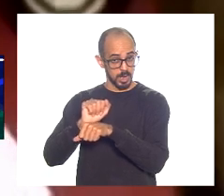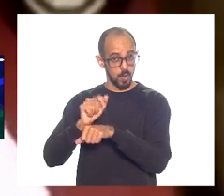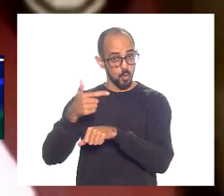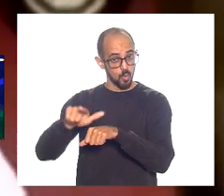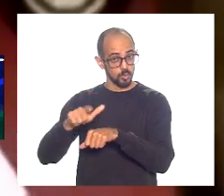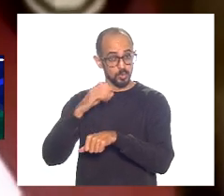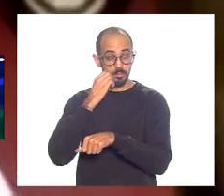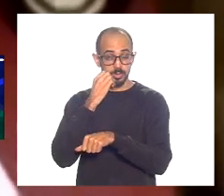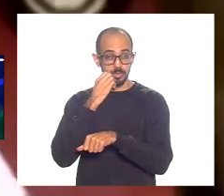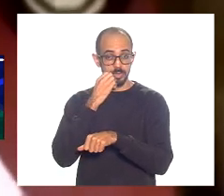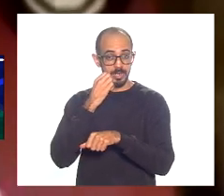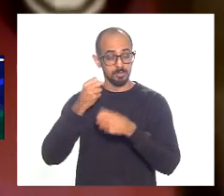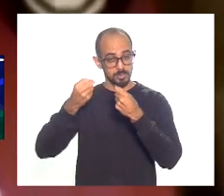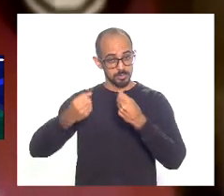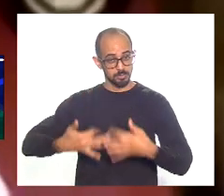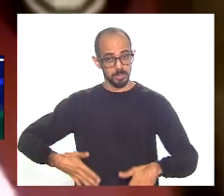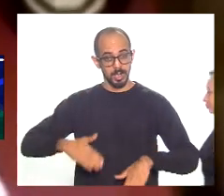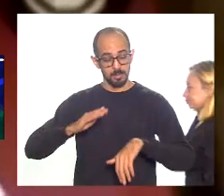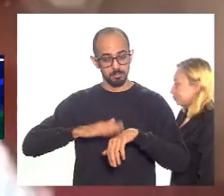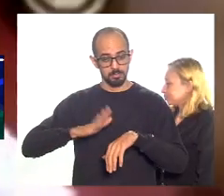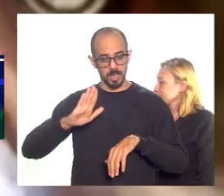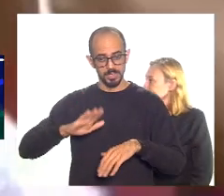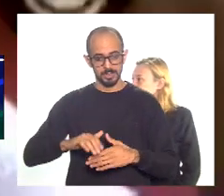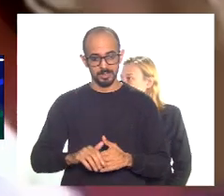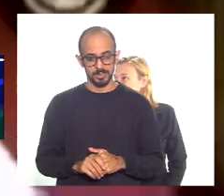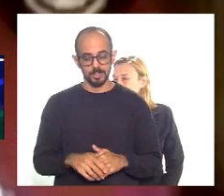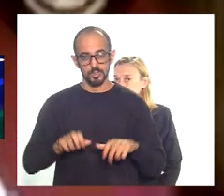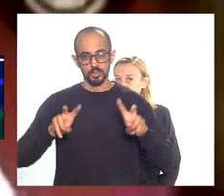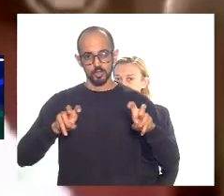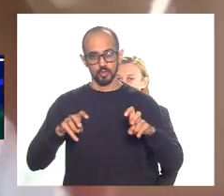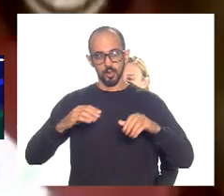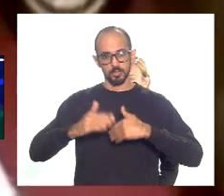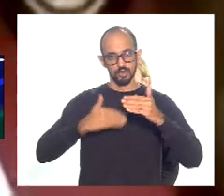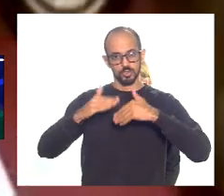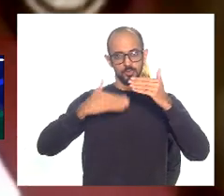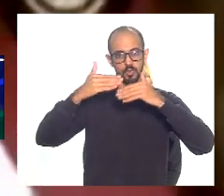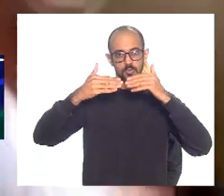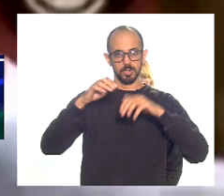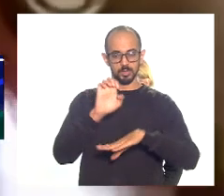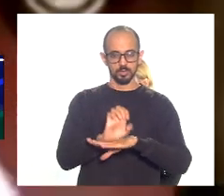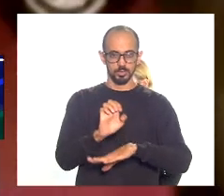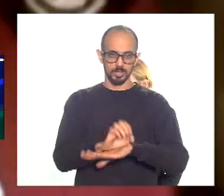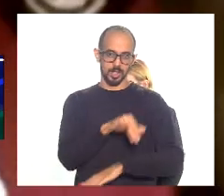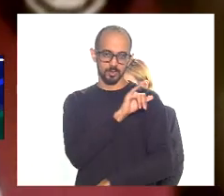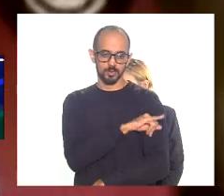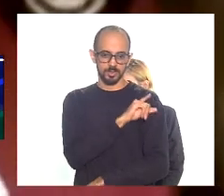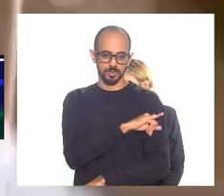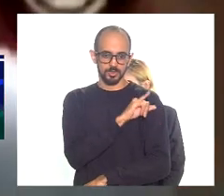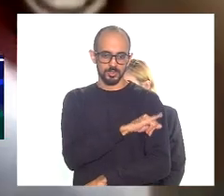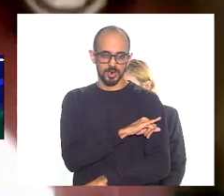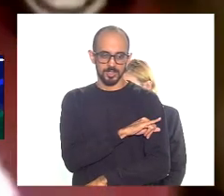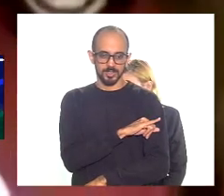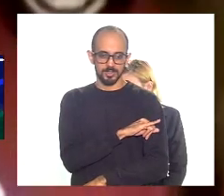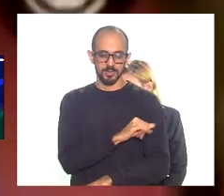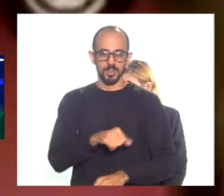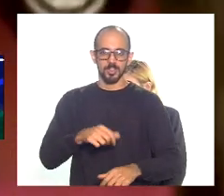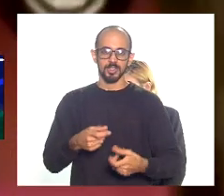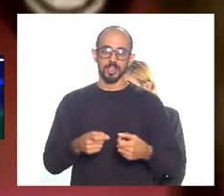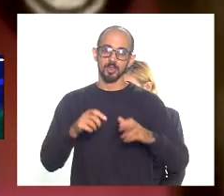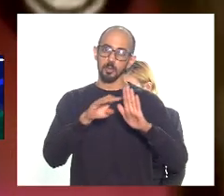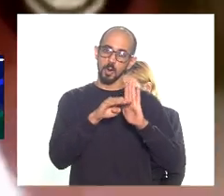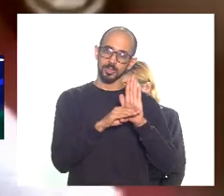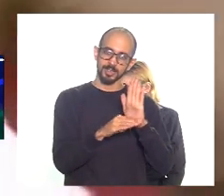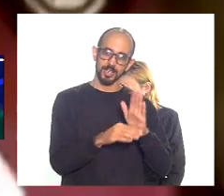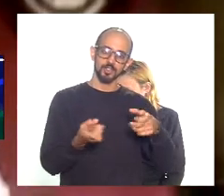oportunidade discorrer ainda sobre essa questão do desenvolvimento do Estado do Rio de Janeiro, a questão do regime de